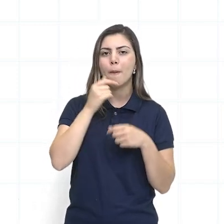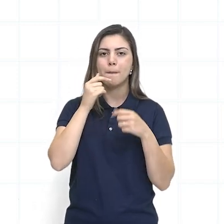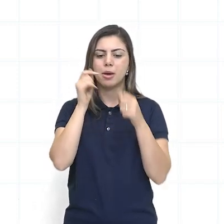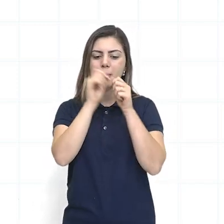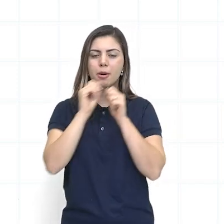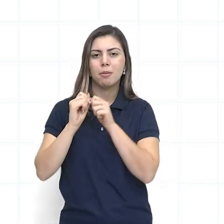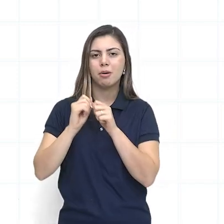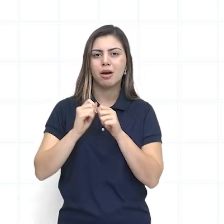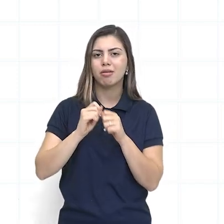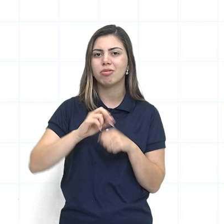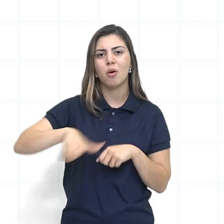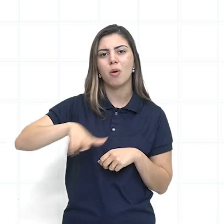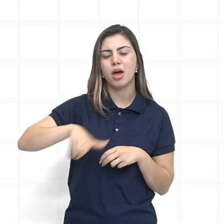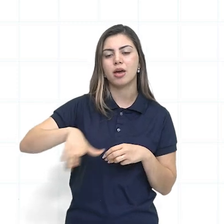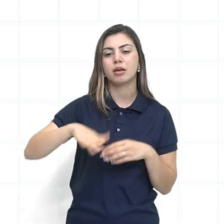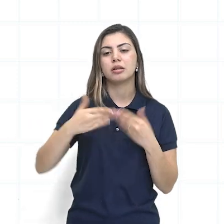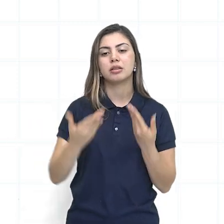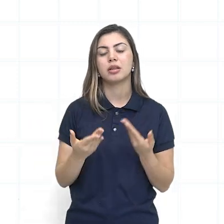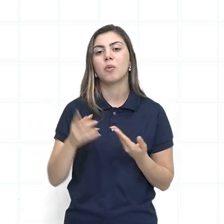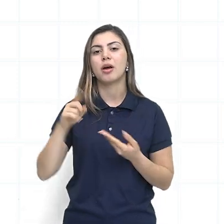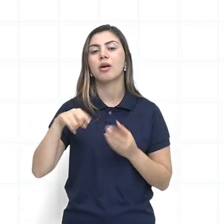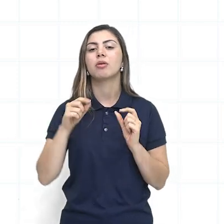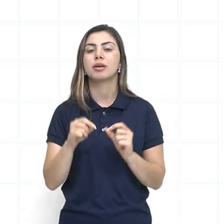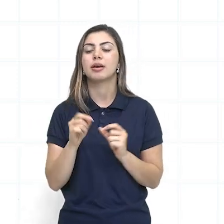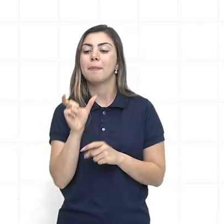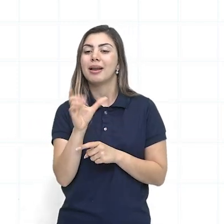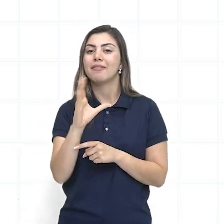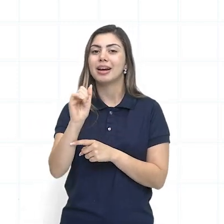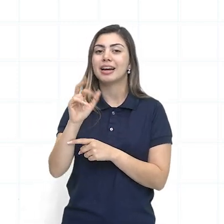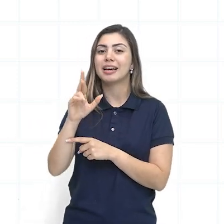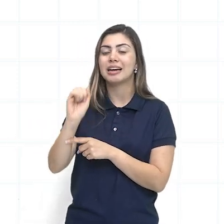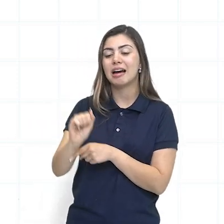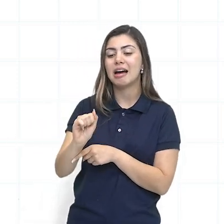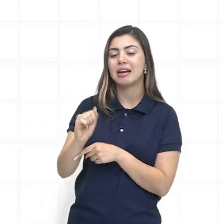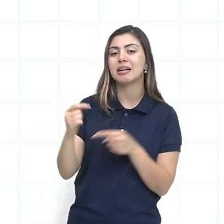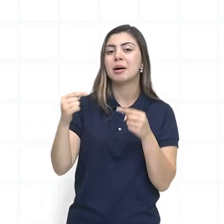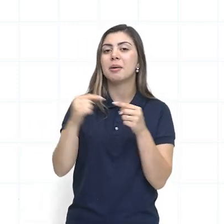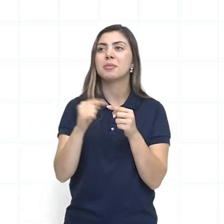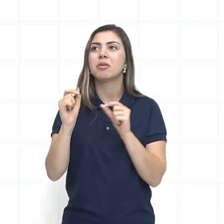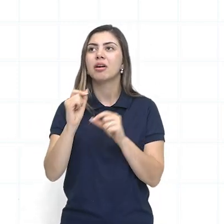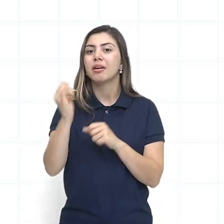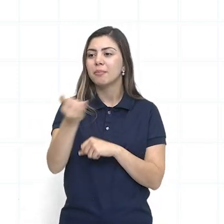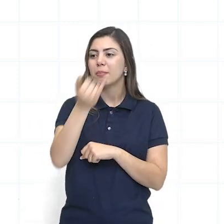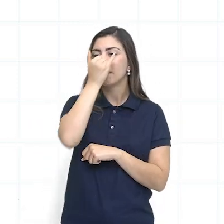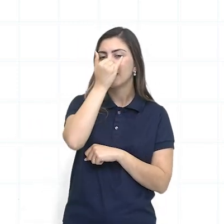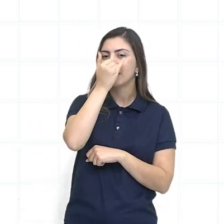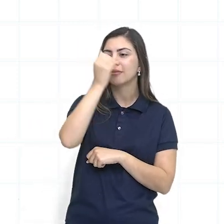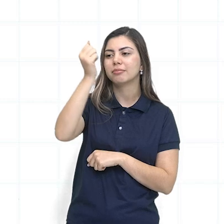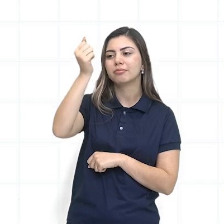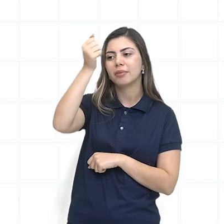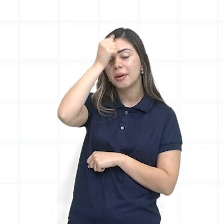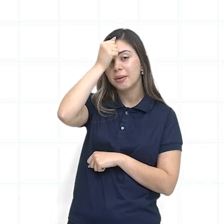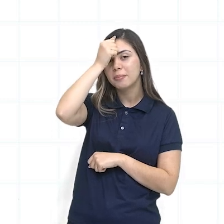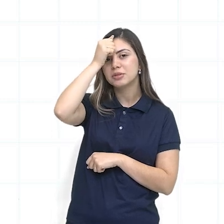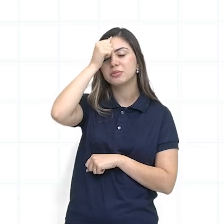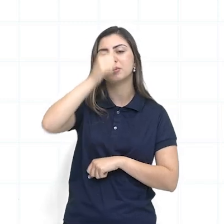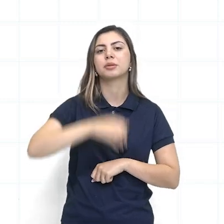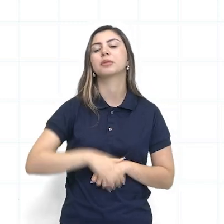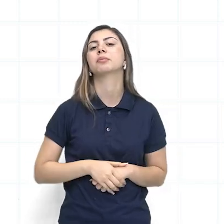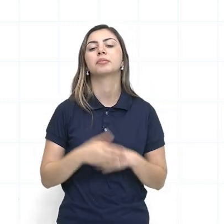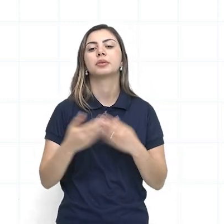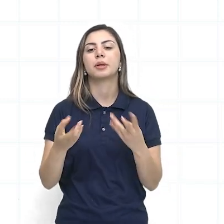está relacionada a uma decepção. Então, veja que os